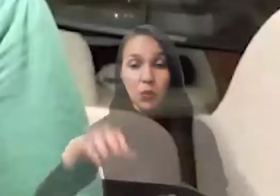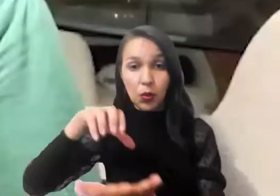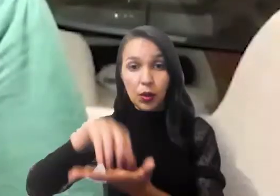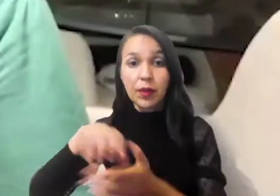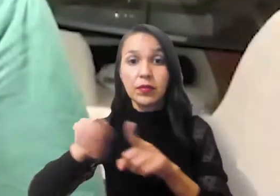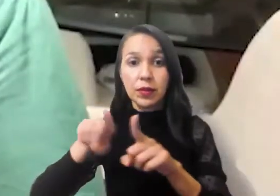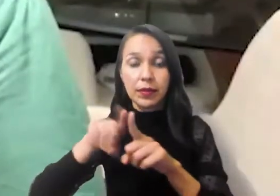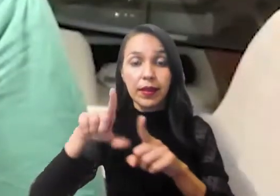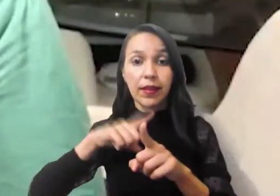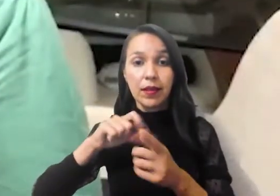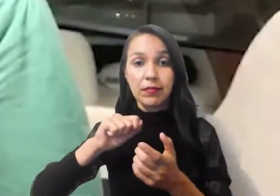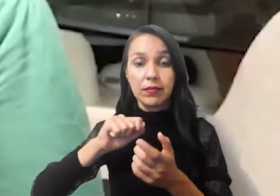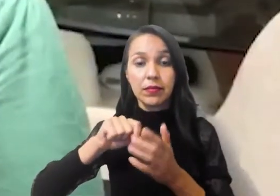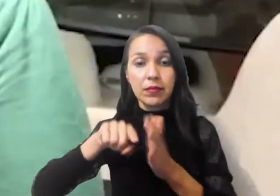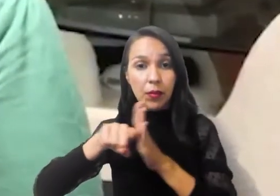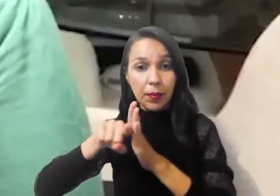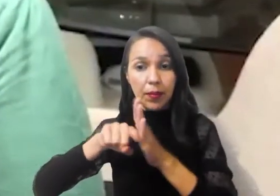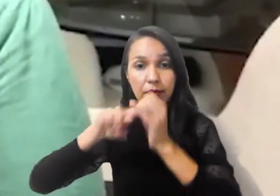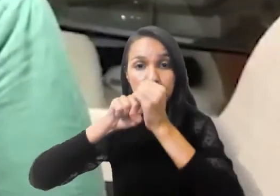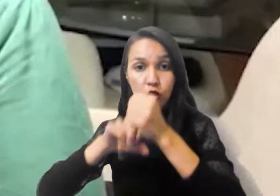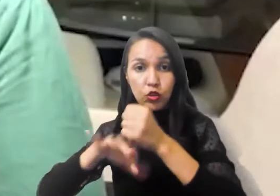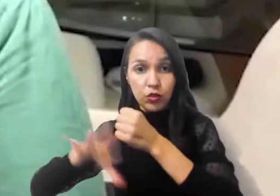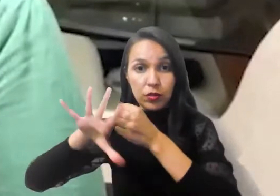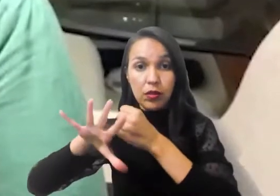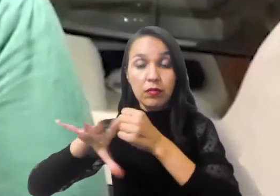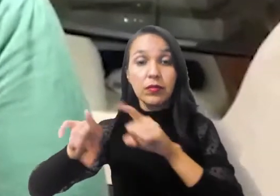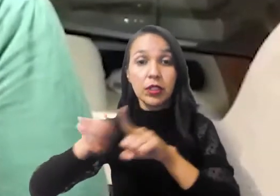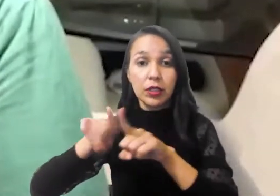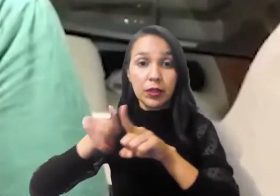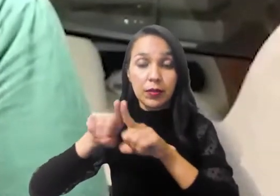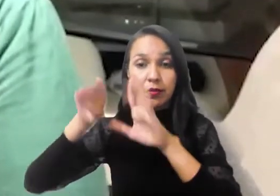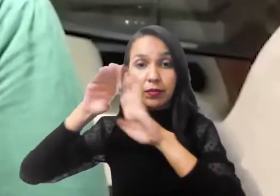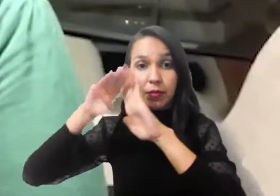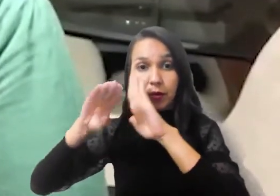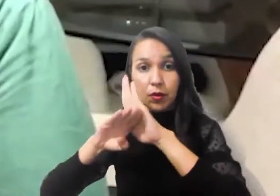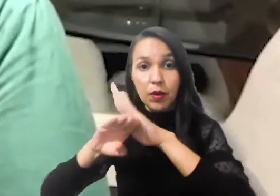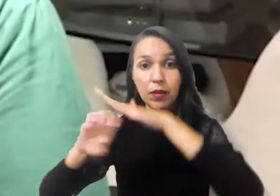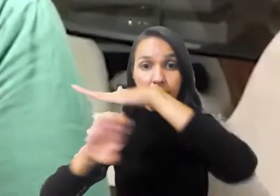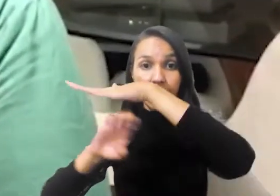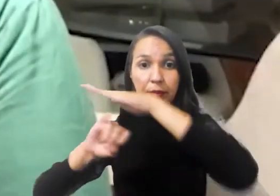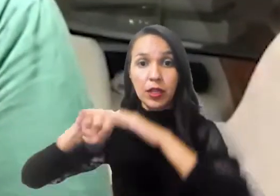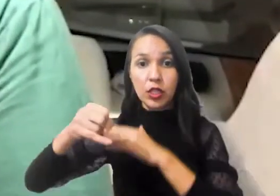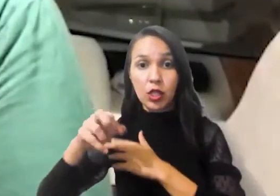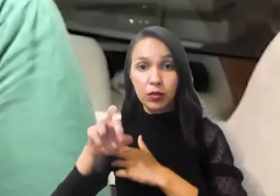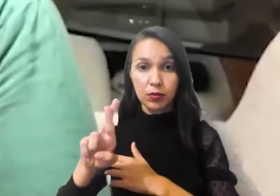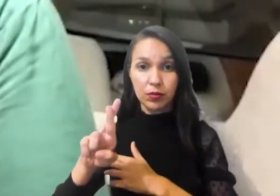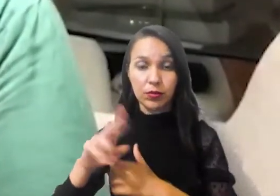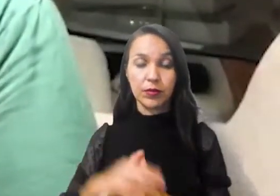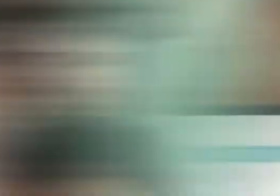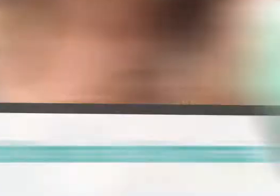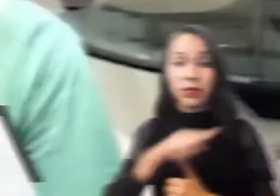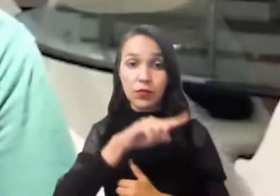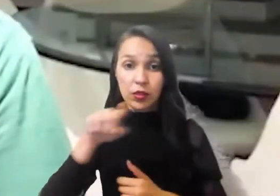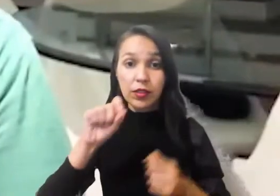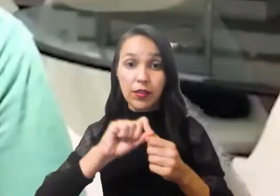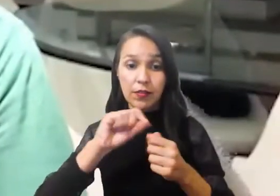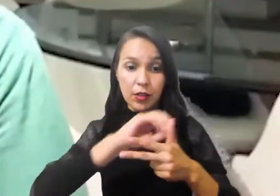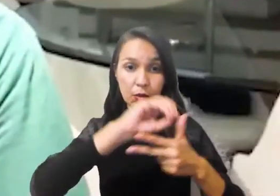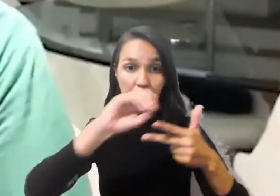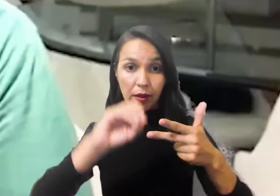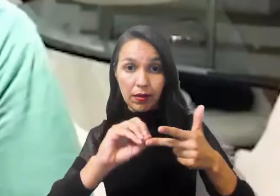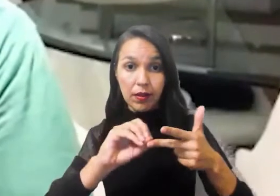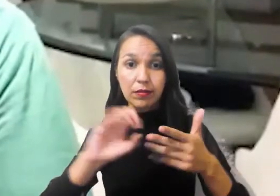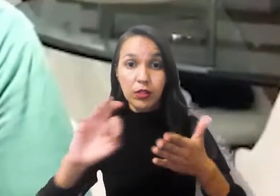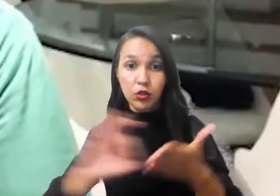O nosso campus conta também com atividades de pesquisa, extensão e programas, como a Empresa Júnior. Se você fez o